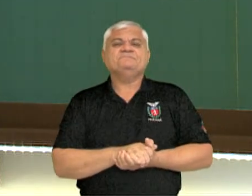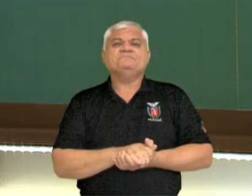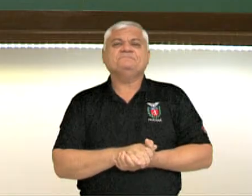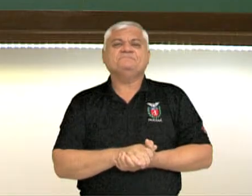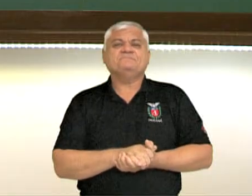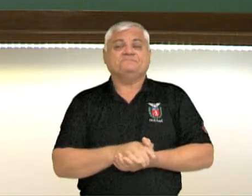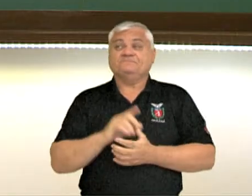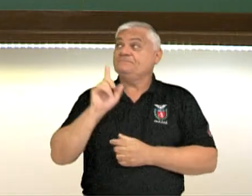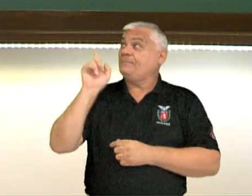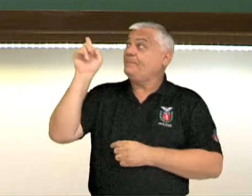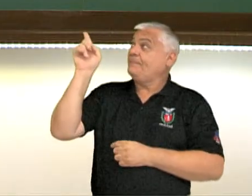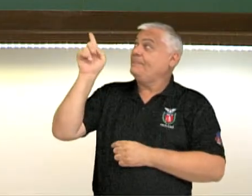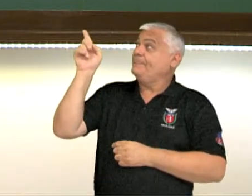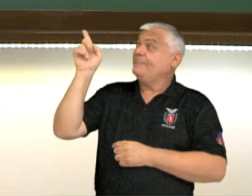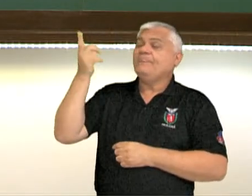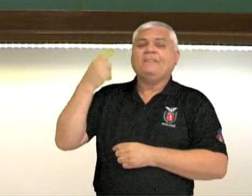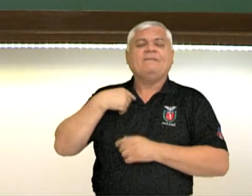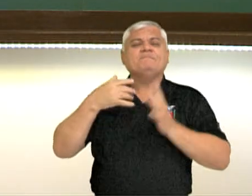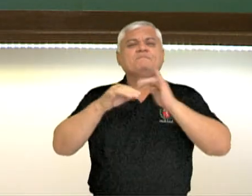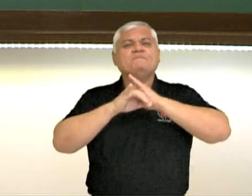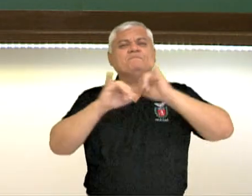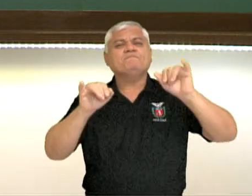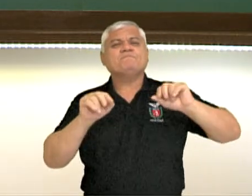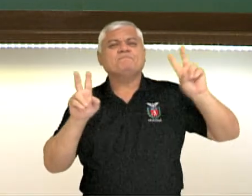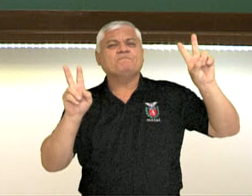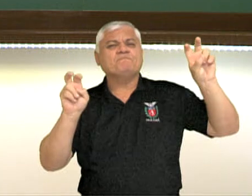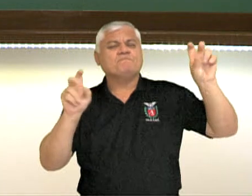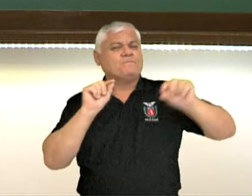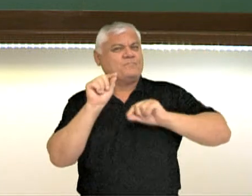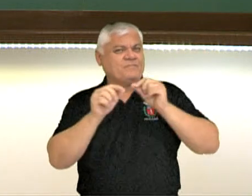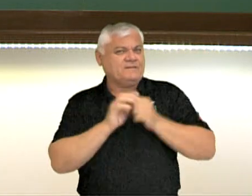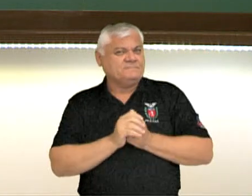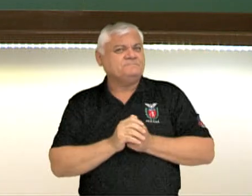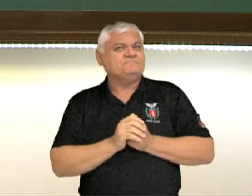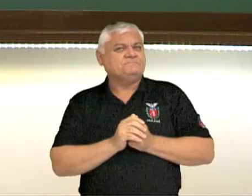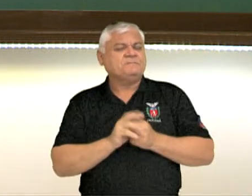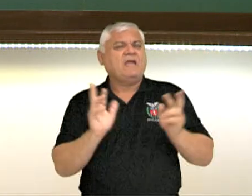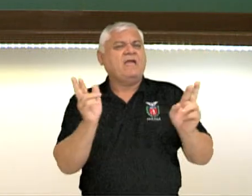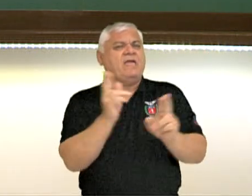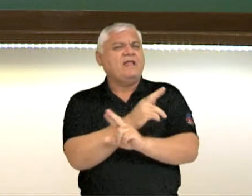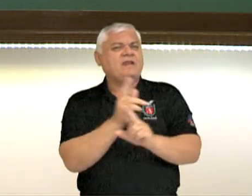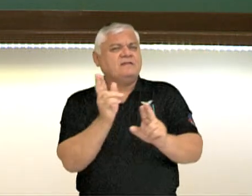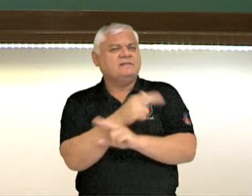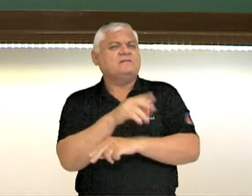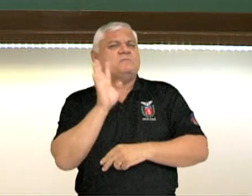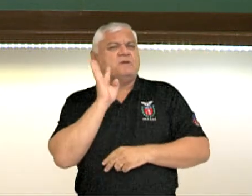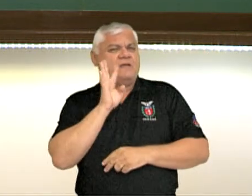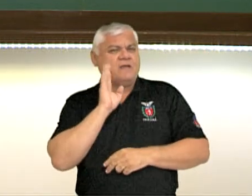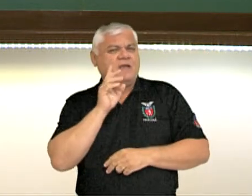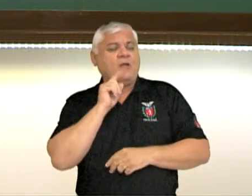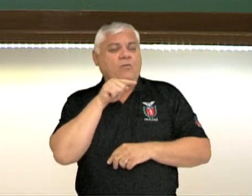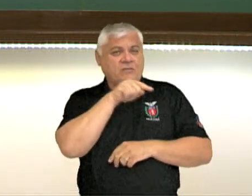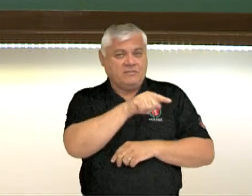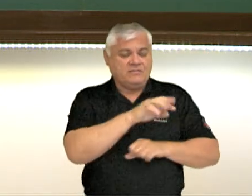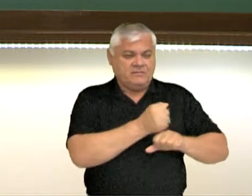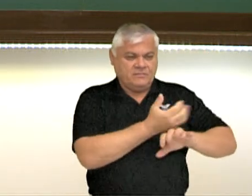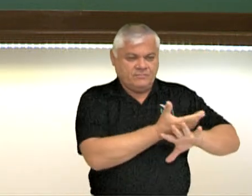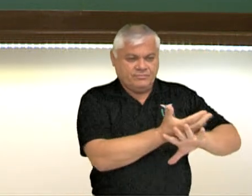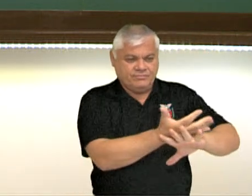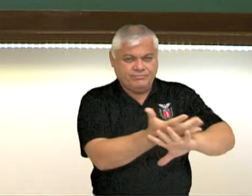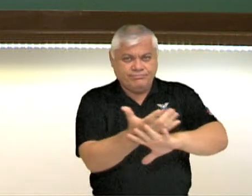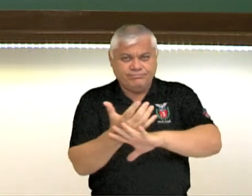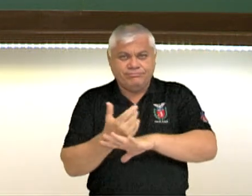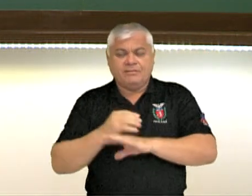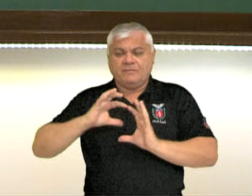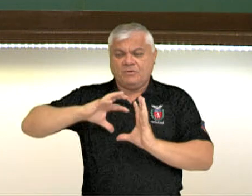Eu trouxe aqui como notícia para vocês, então, uma relação bem legal dessas briófitas com o